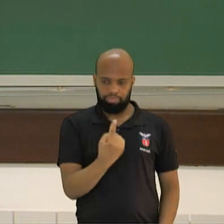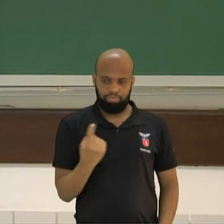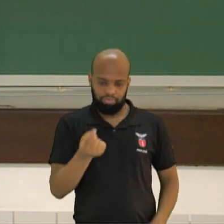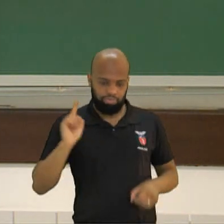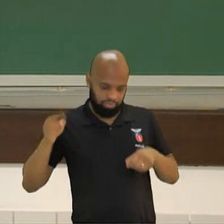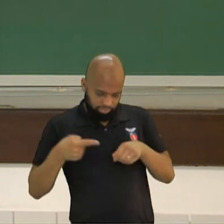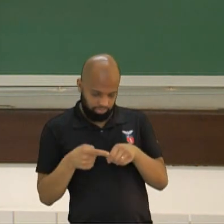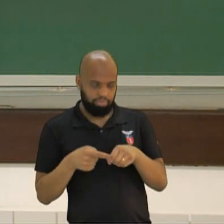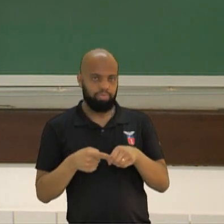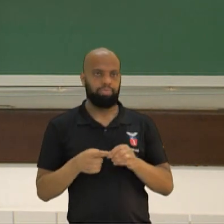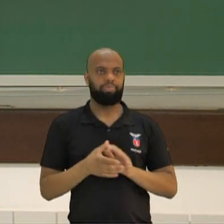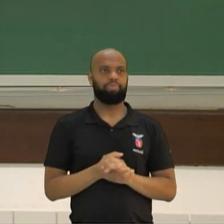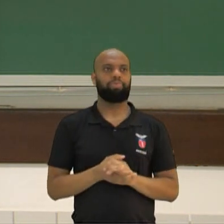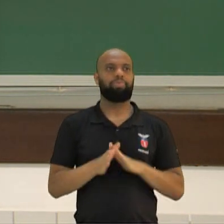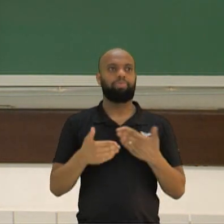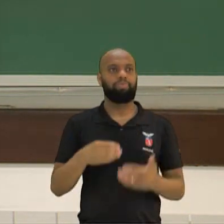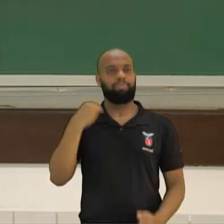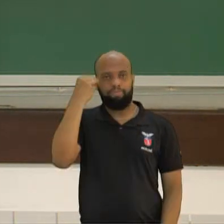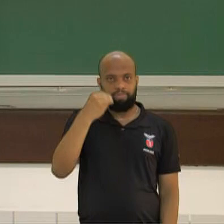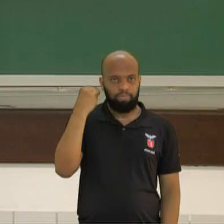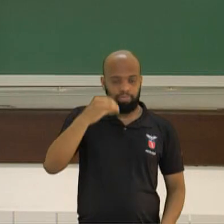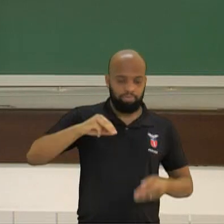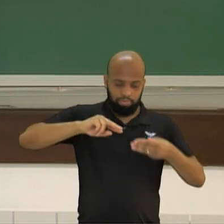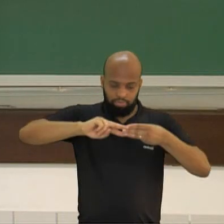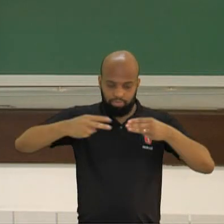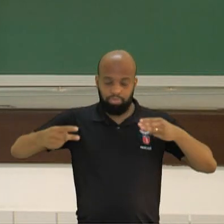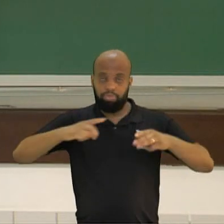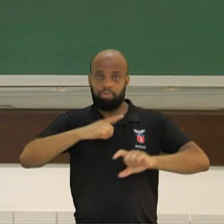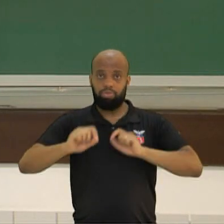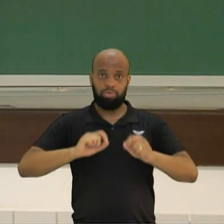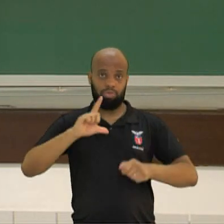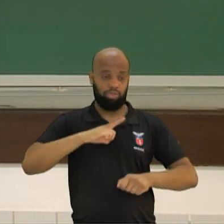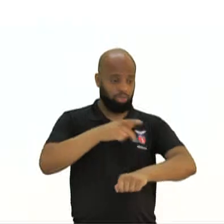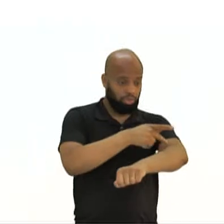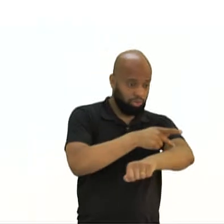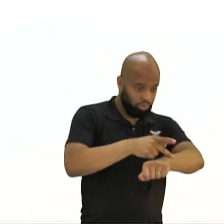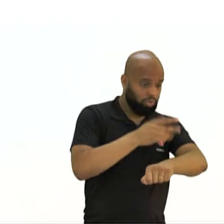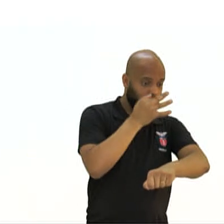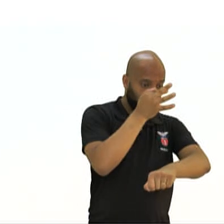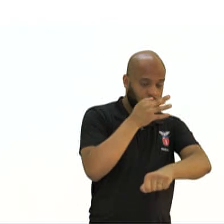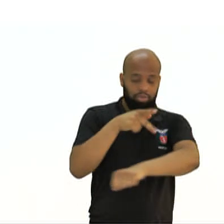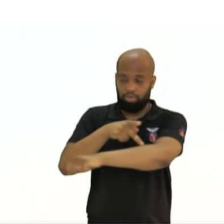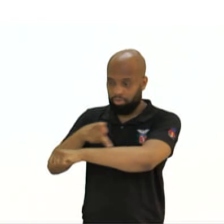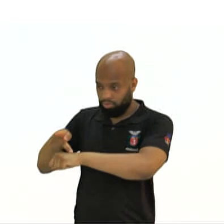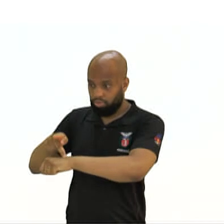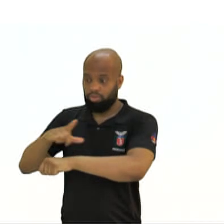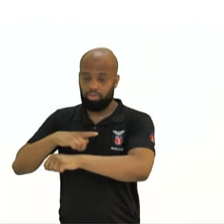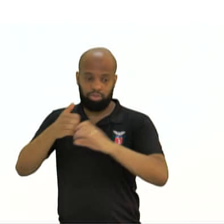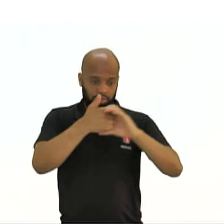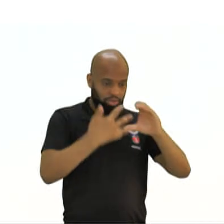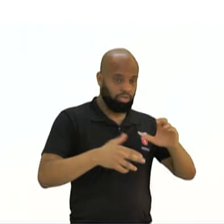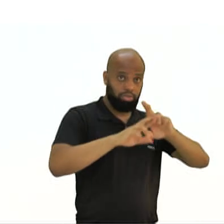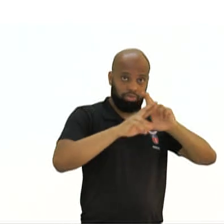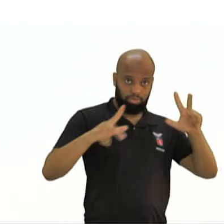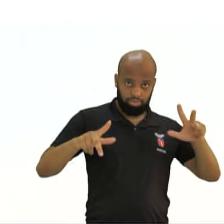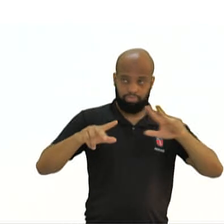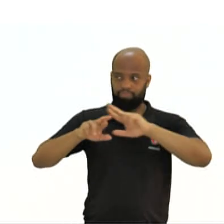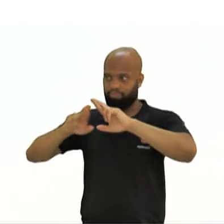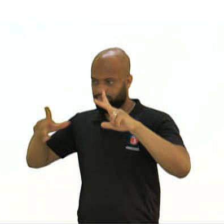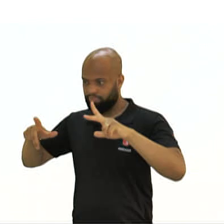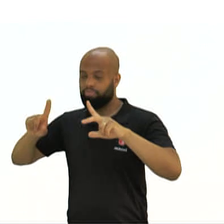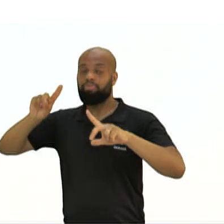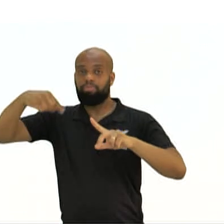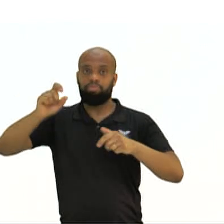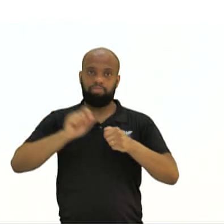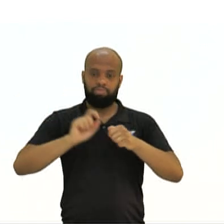Pois bem, em seus experimentos, Mendel cruzou plantas puras de características diferentes. Por exemplo, plantas puras de sementes amarelas com plantas puras